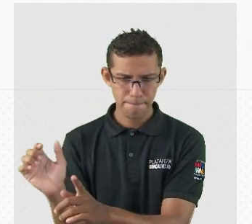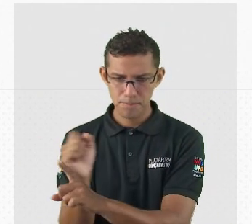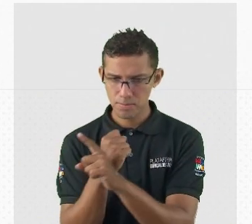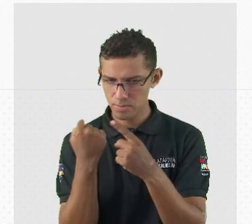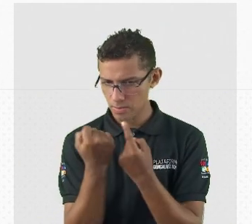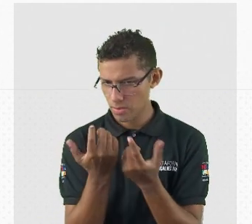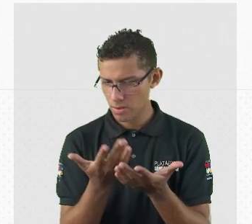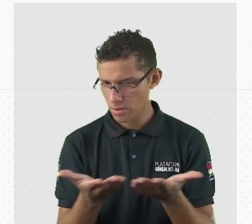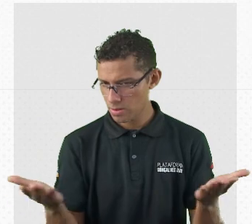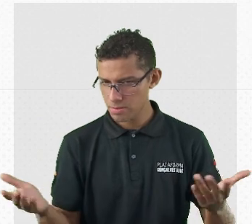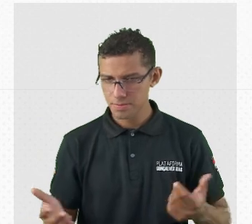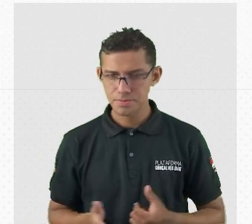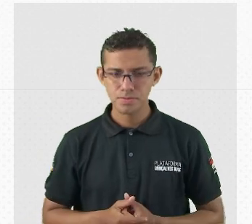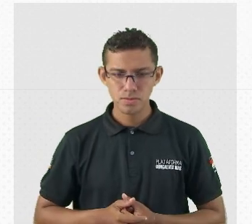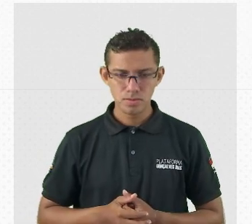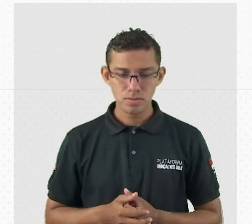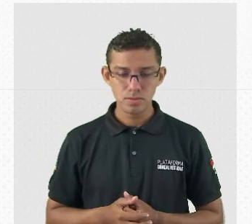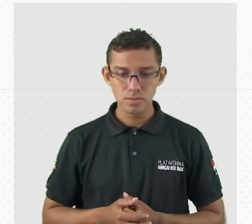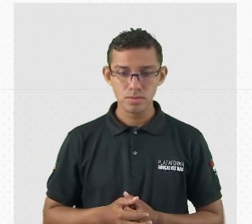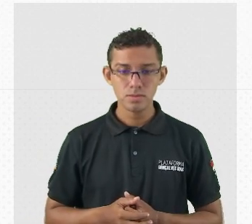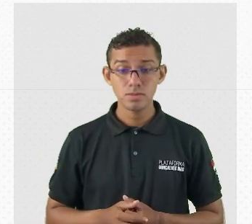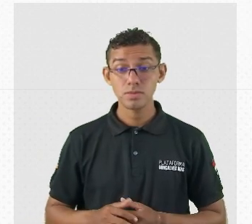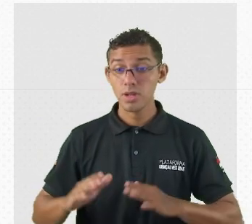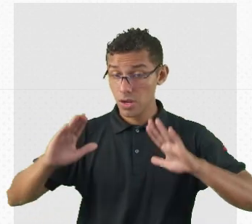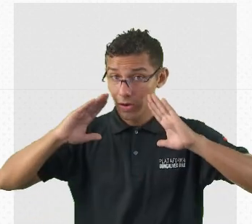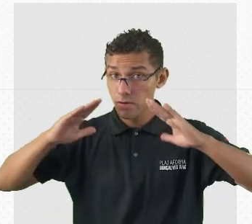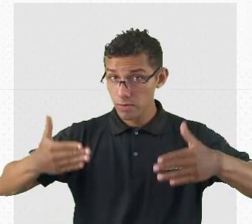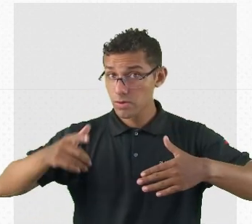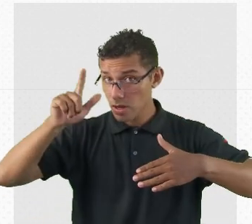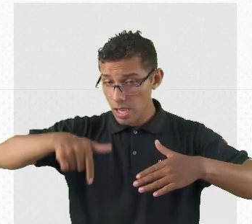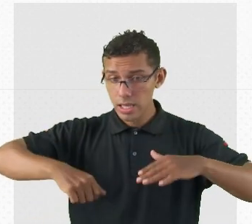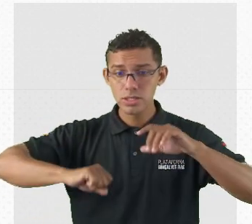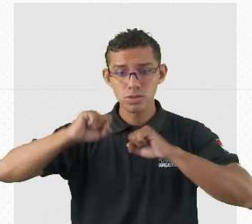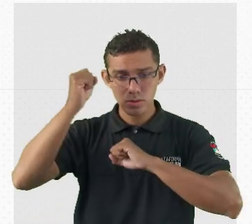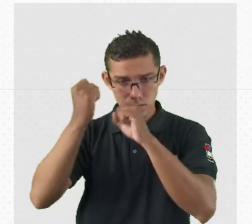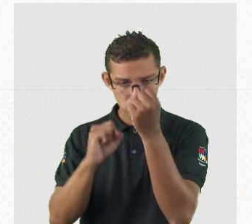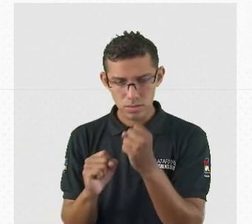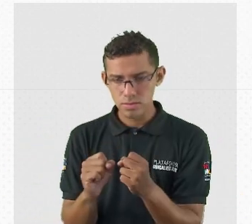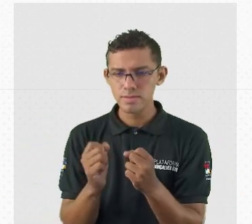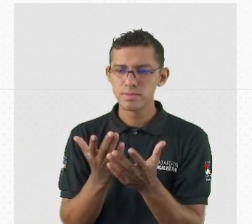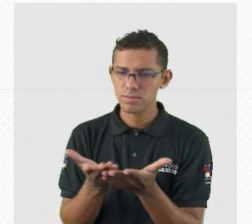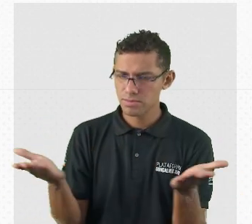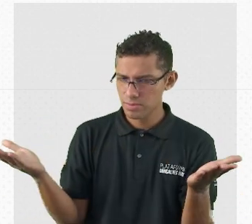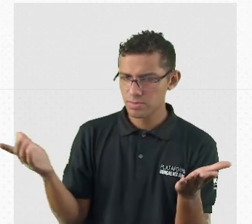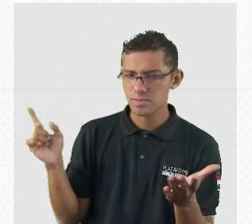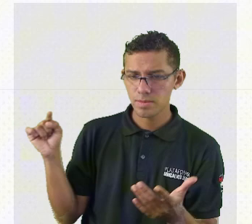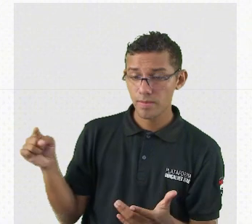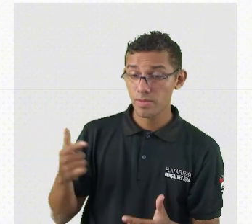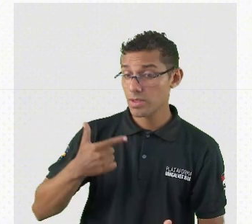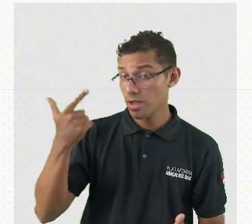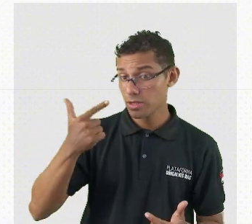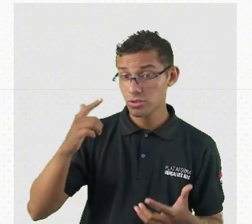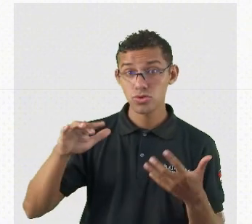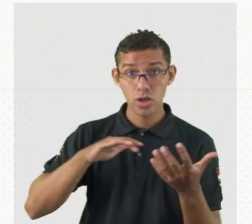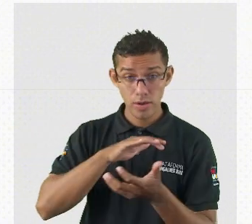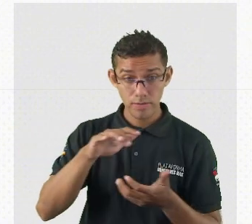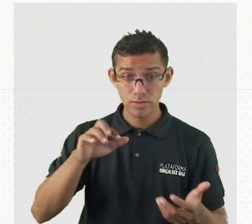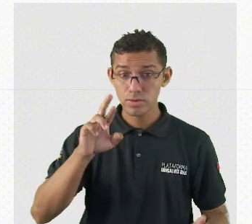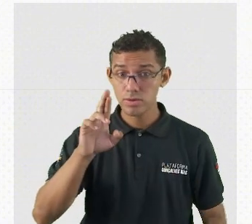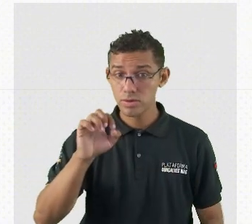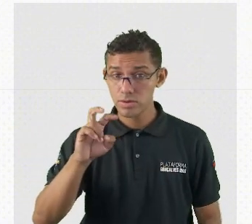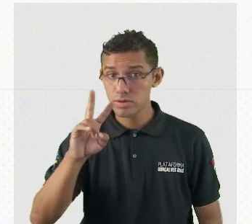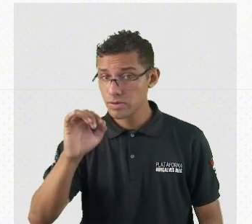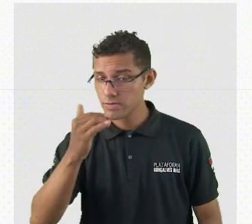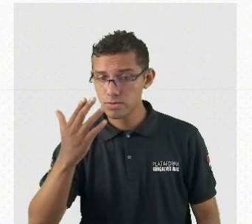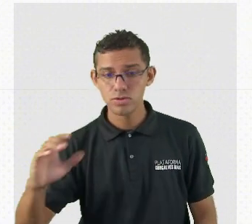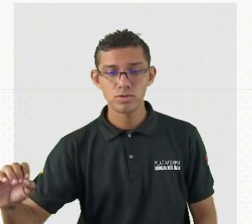Tá bom? Neste processo, como o nosso foco aqui é industrial, então a gente foca, tá, no processo da segunda revolução. Primeira revolução importante,